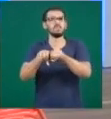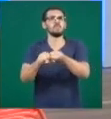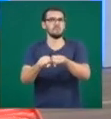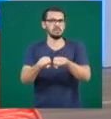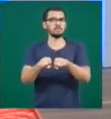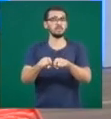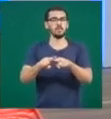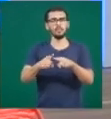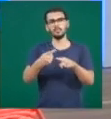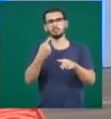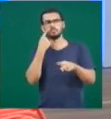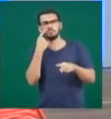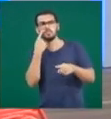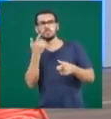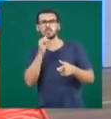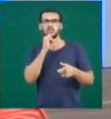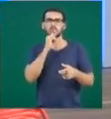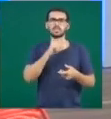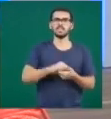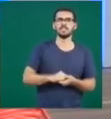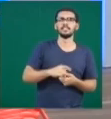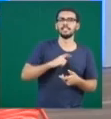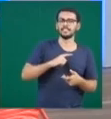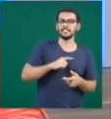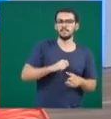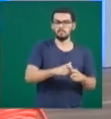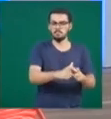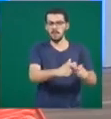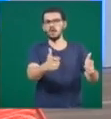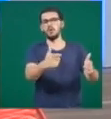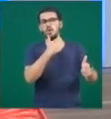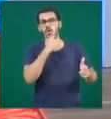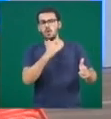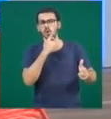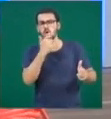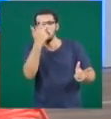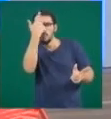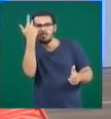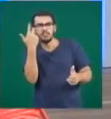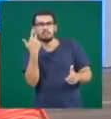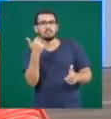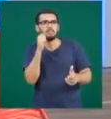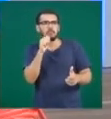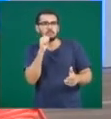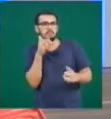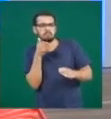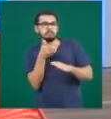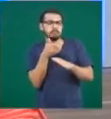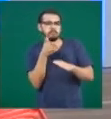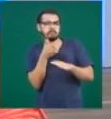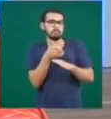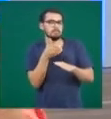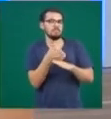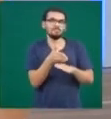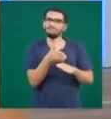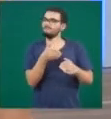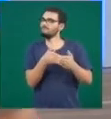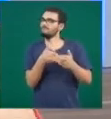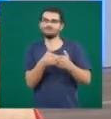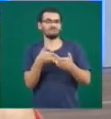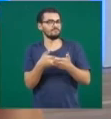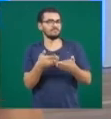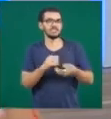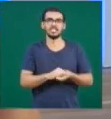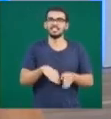vê que em profissões onde ainda tem o predomínio masculino, elas não estão adentrando esses mercados ou elas não conseguem ocupar posições